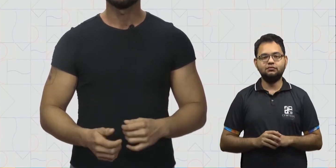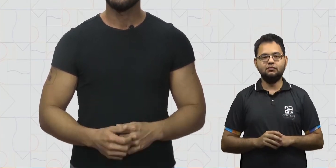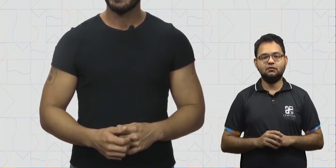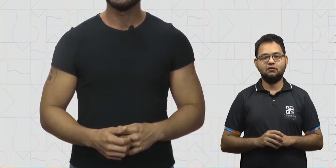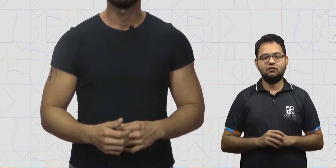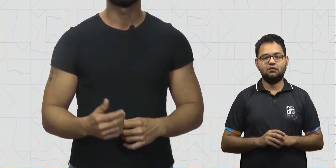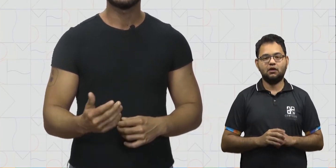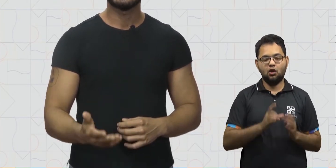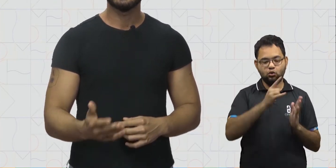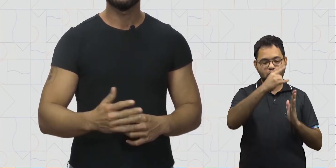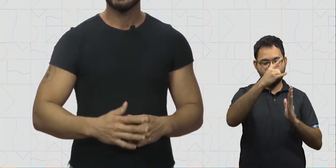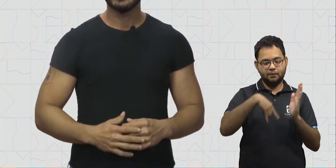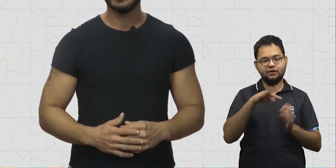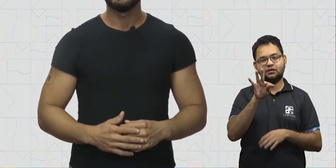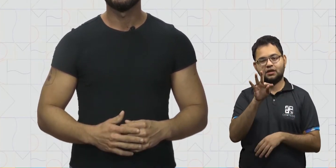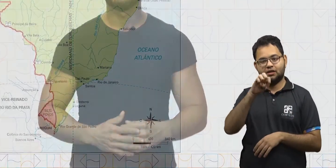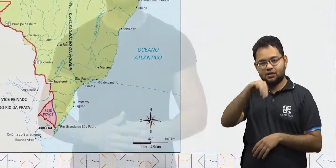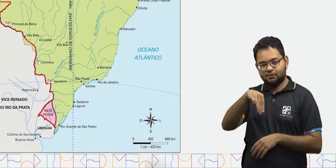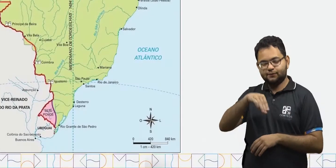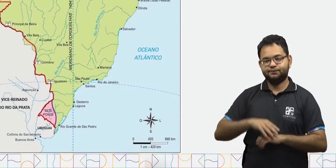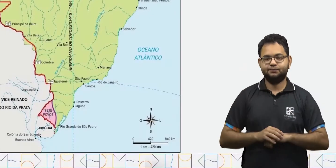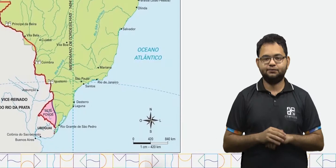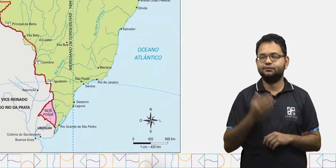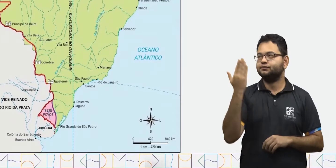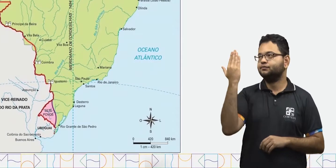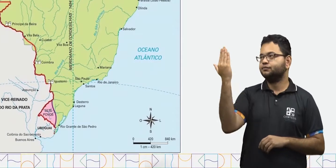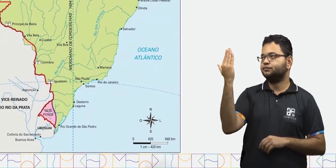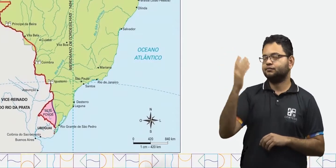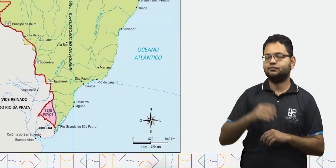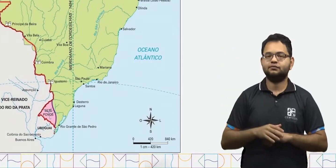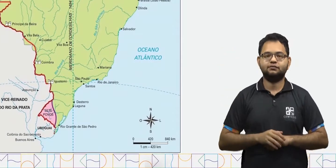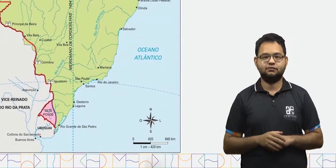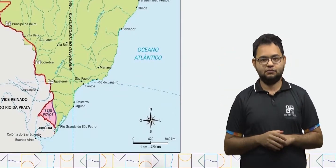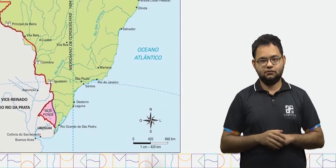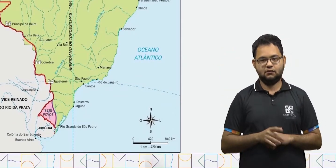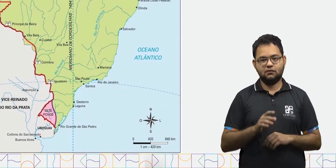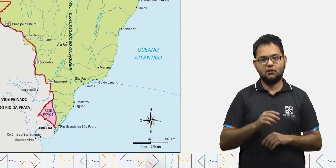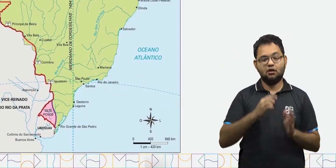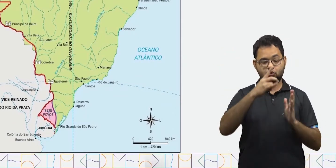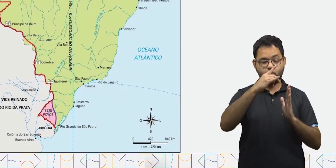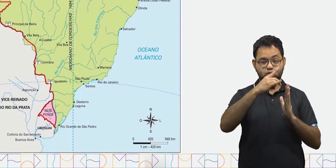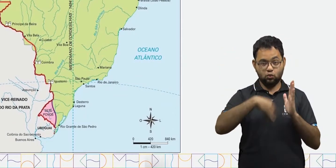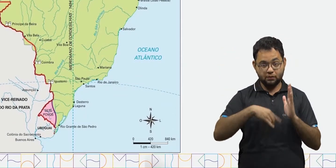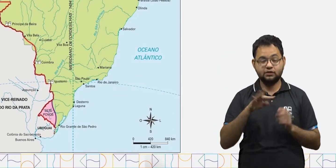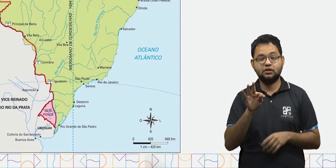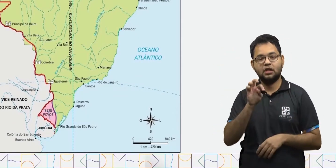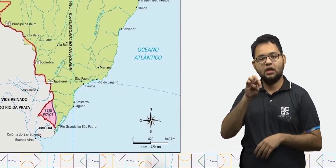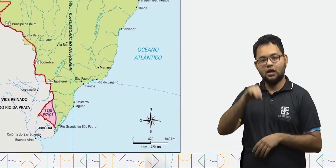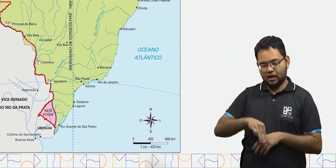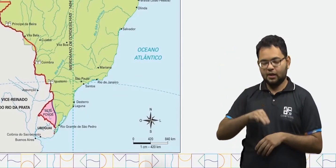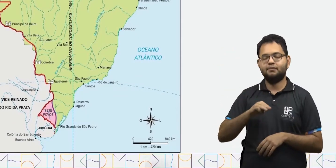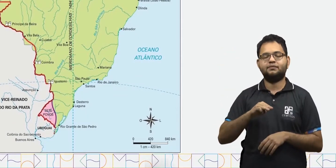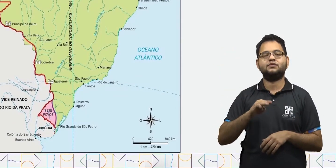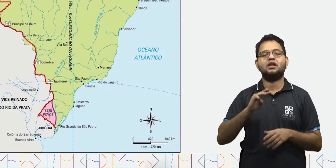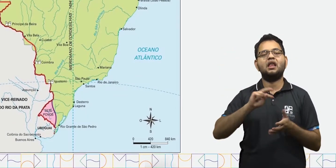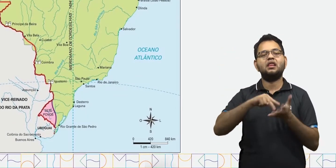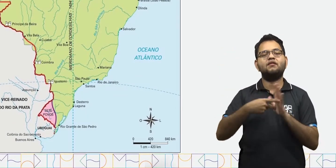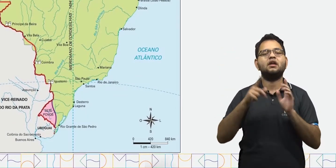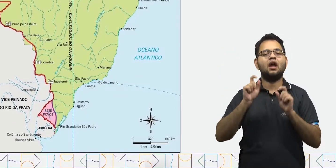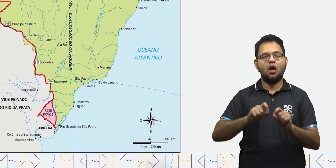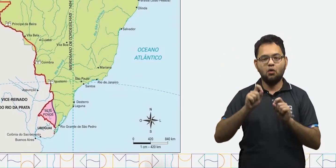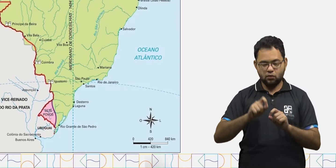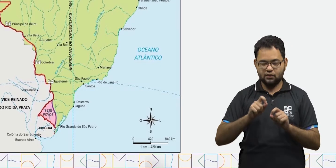1750, chamado Tratado de Madrid. Esse tratado resolveu que a terra era de quem a possuísse de fato. E